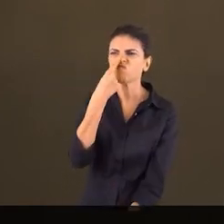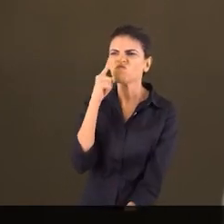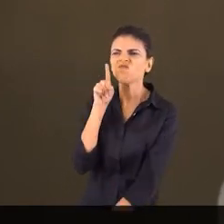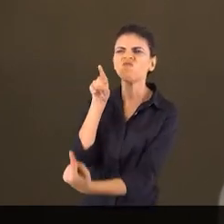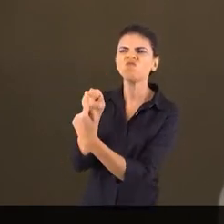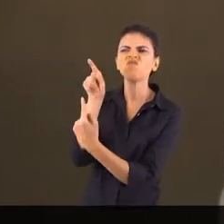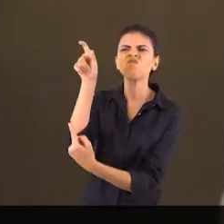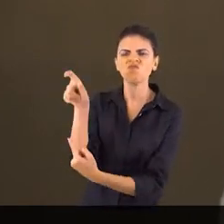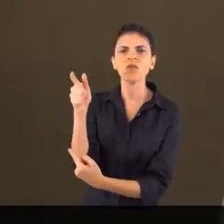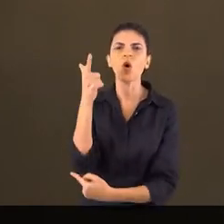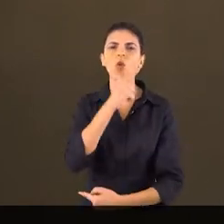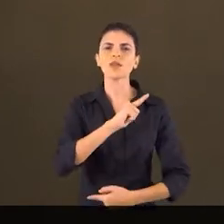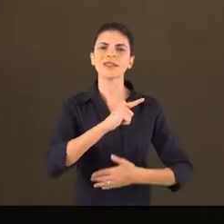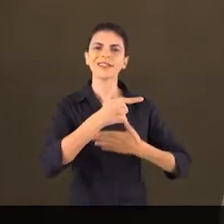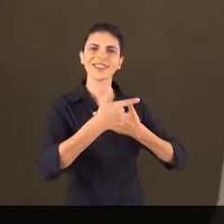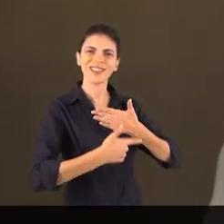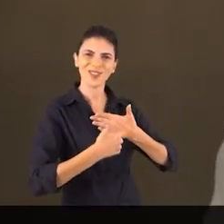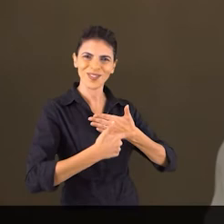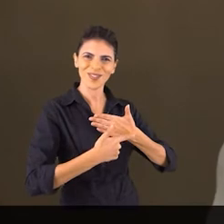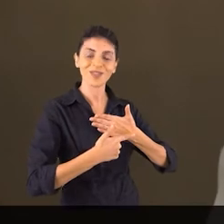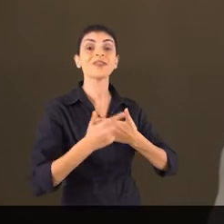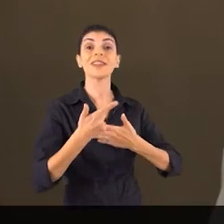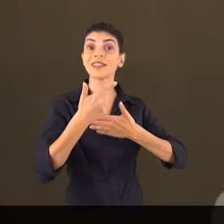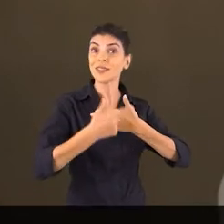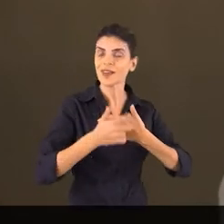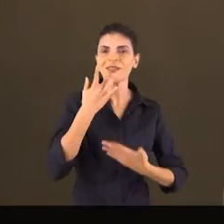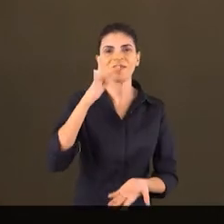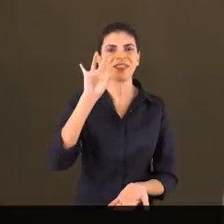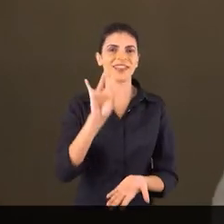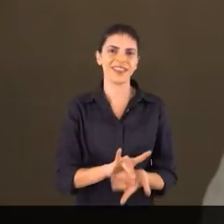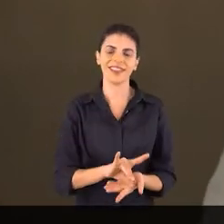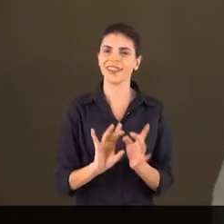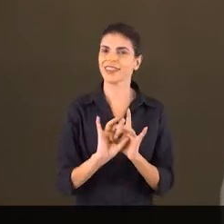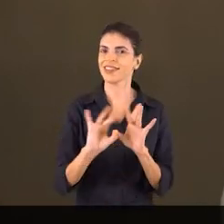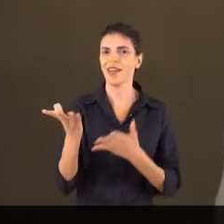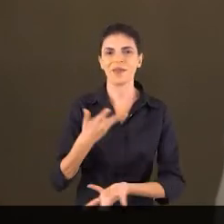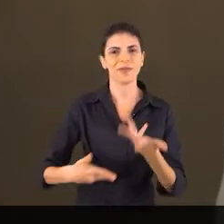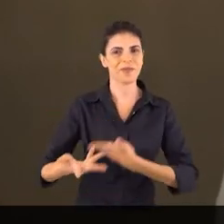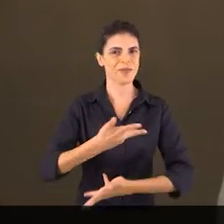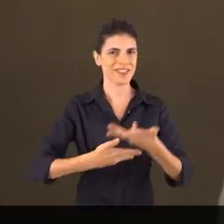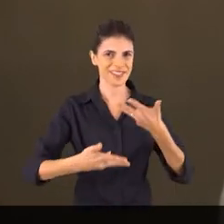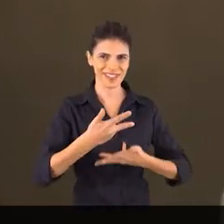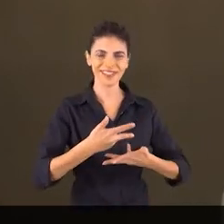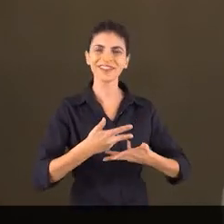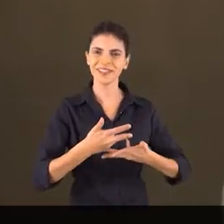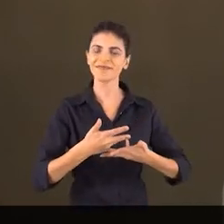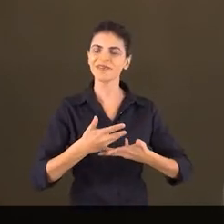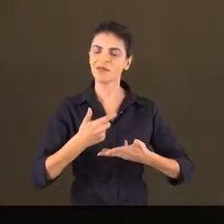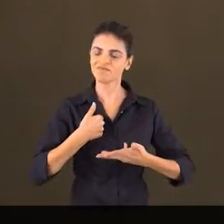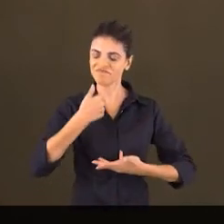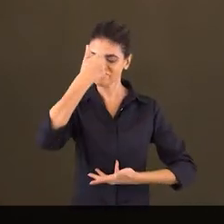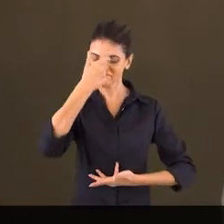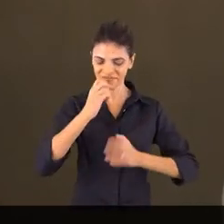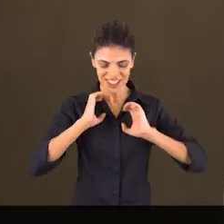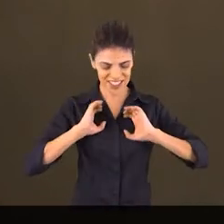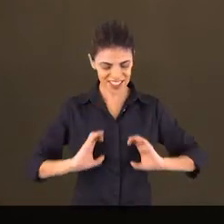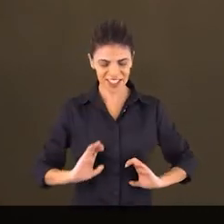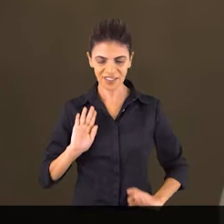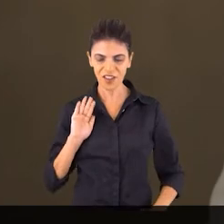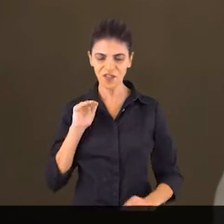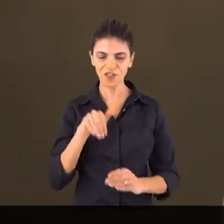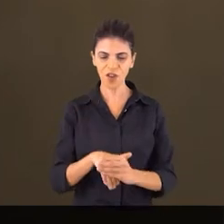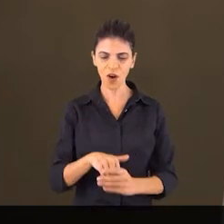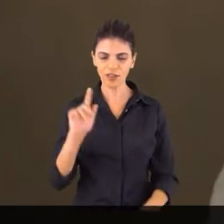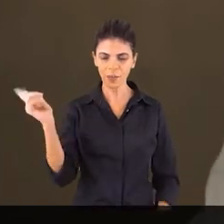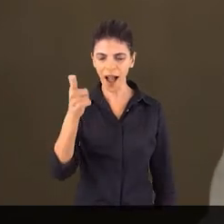realmente você se identifica, ao segundo turno. Essa é a verdadeira democracia e o pleno